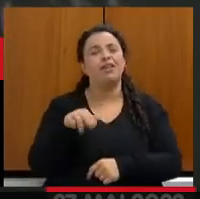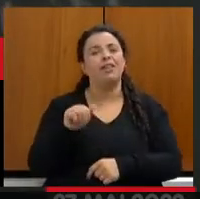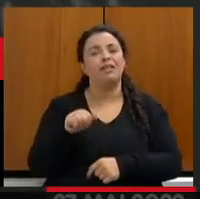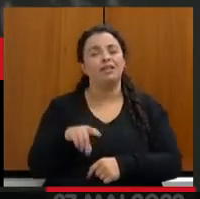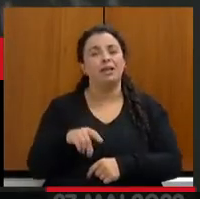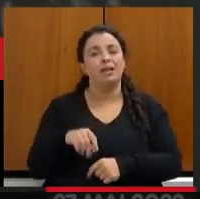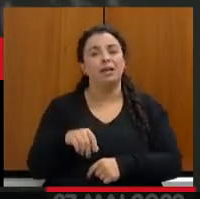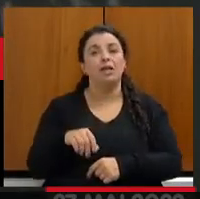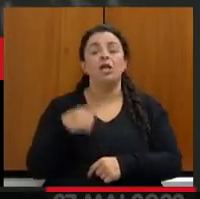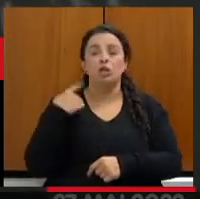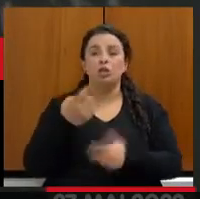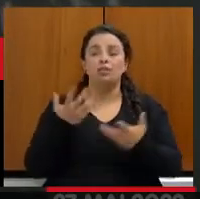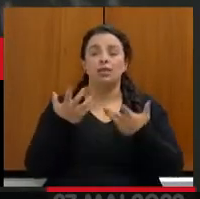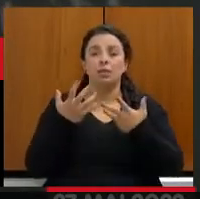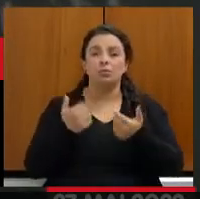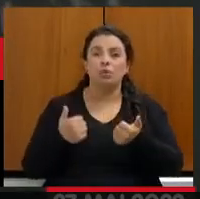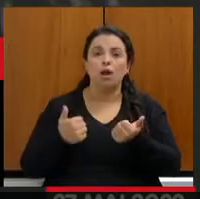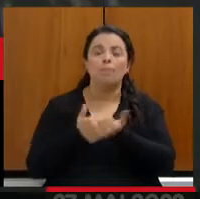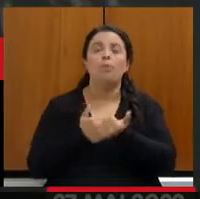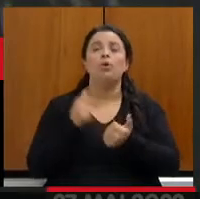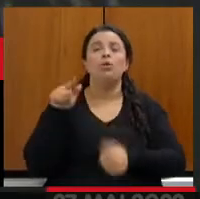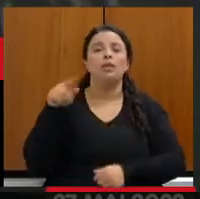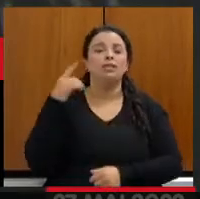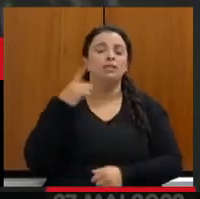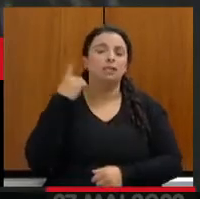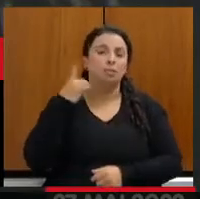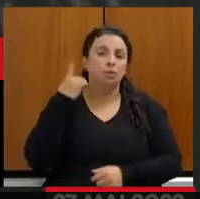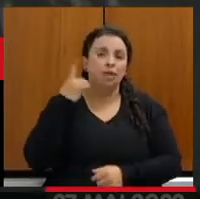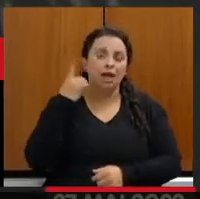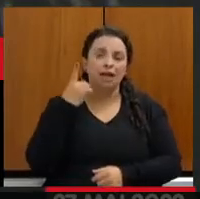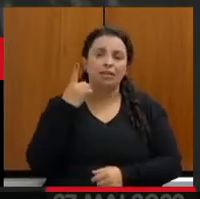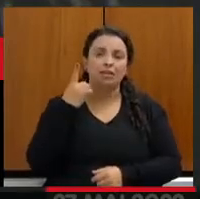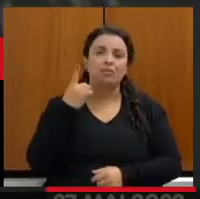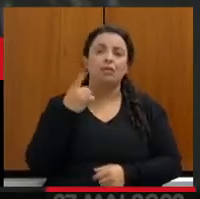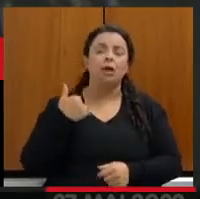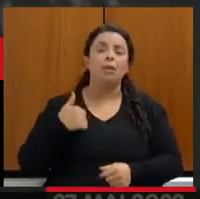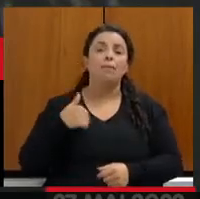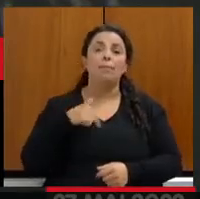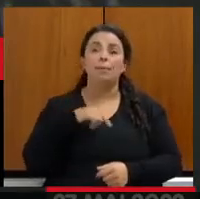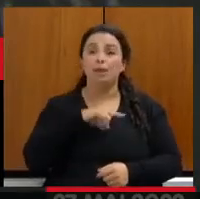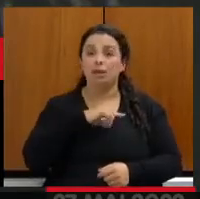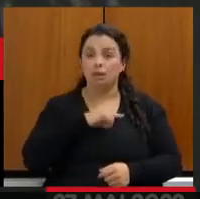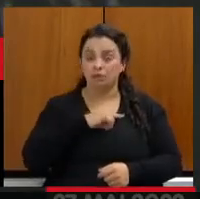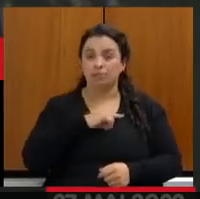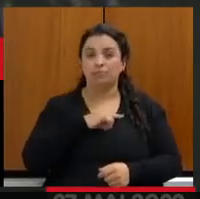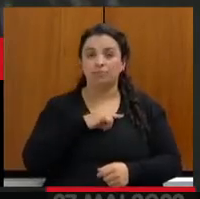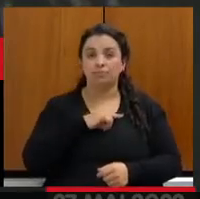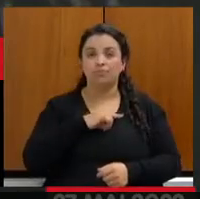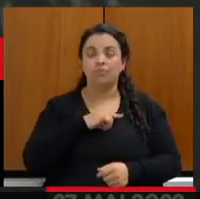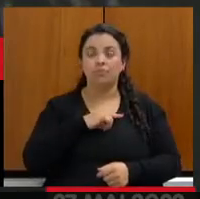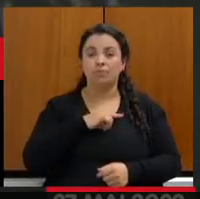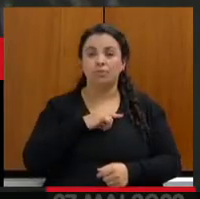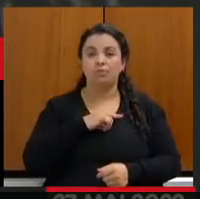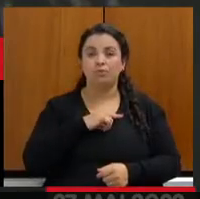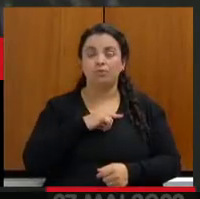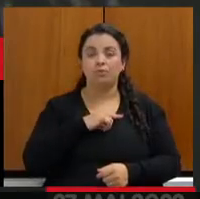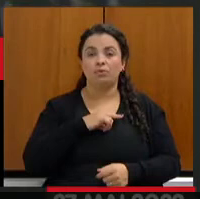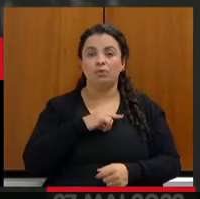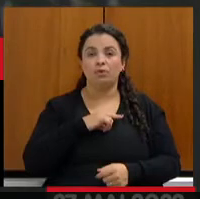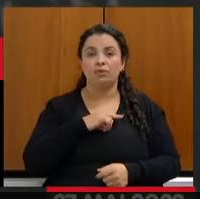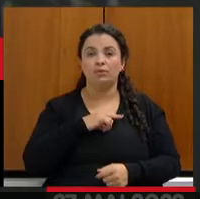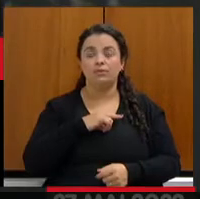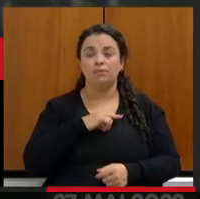apoio das nossas deputadas para que nós não tenhamos aquilo que nós vimos